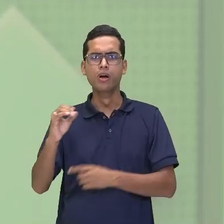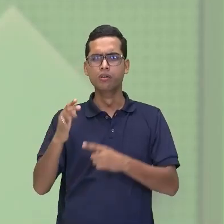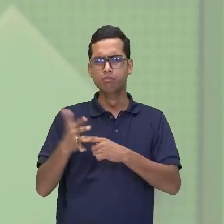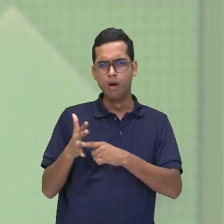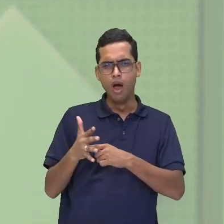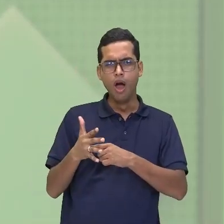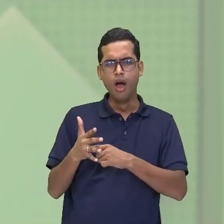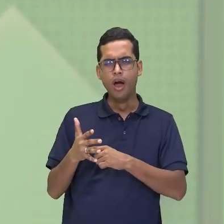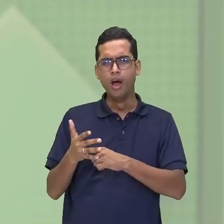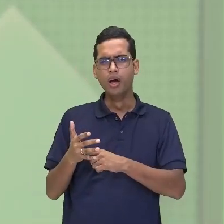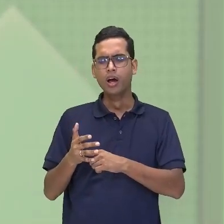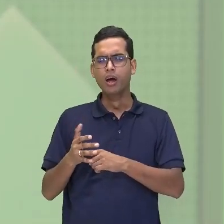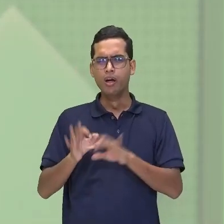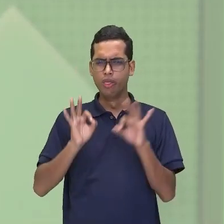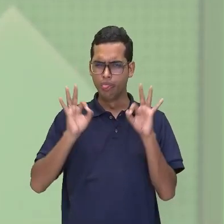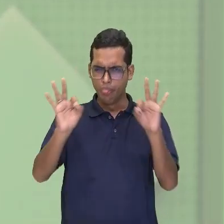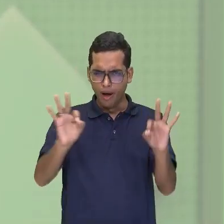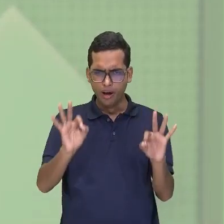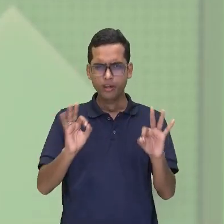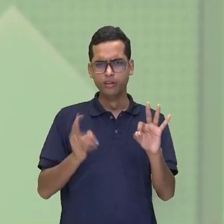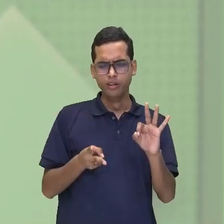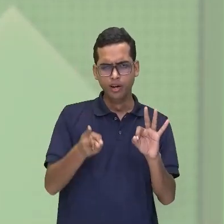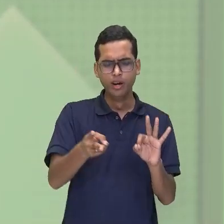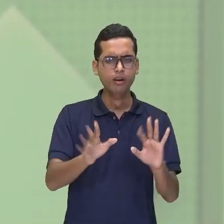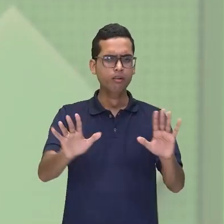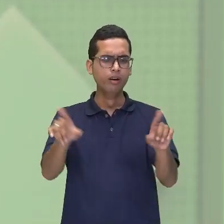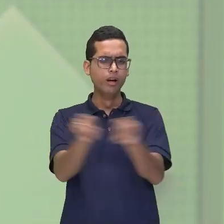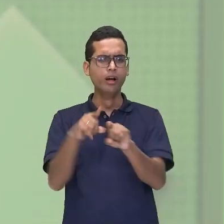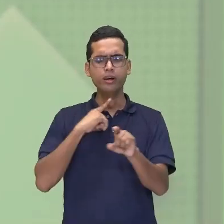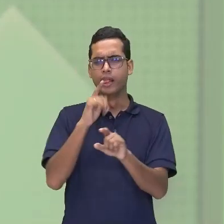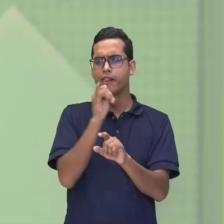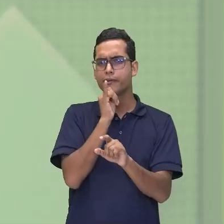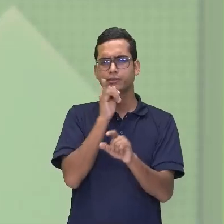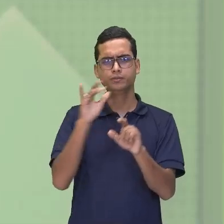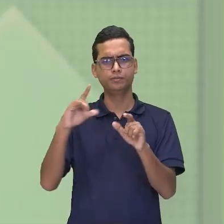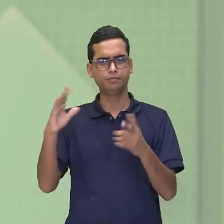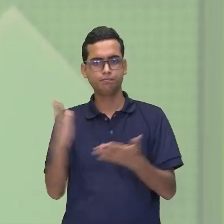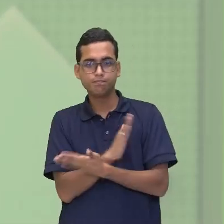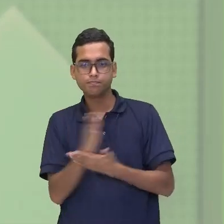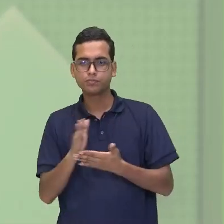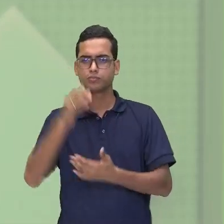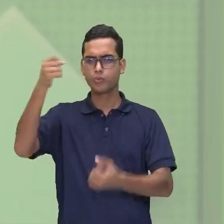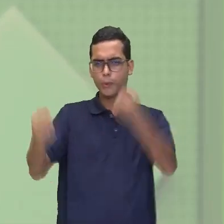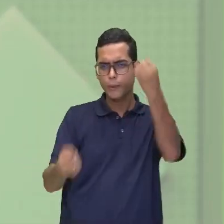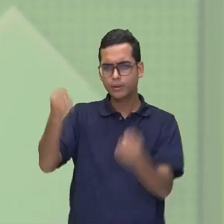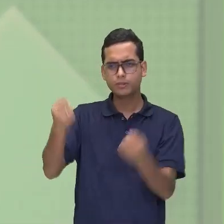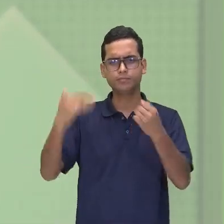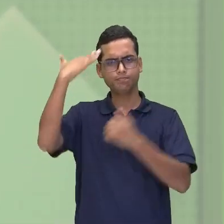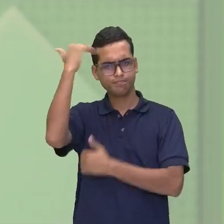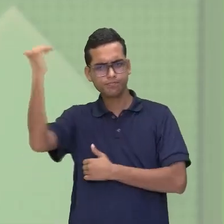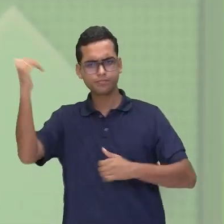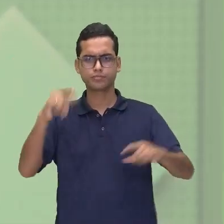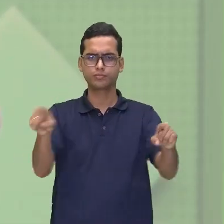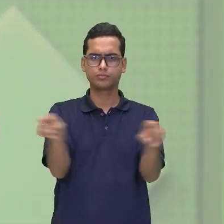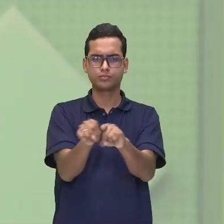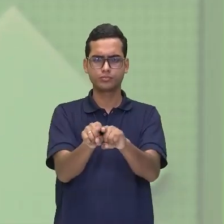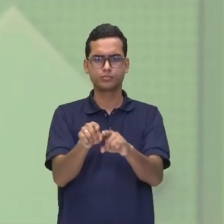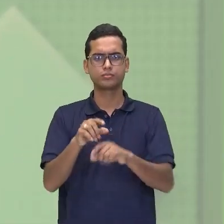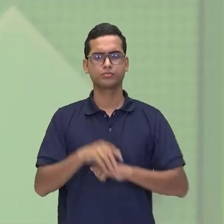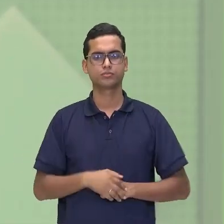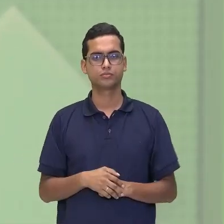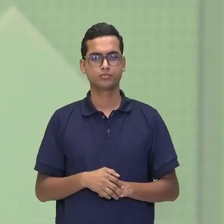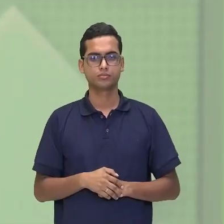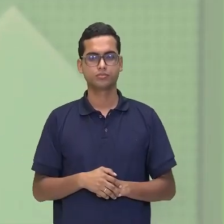totalmente eficientes, né? Só para você ter uma ideia, nós temos aí alguns carros que são muito comuns, que um de modelo